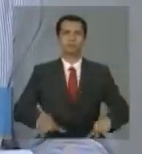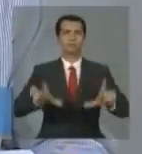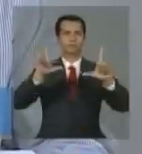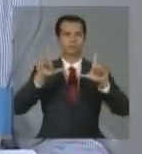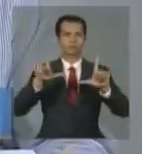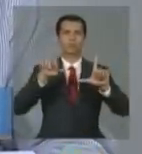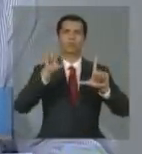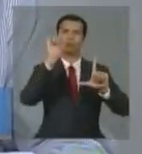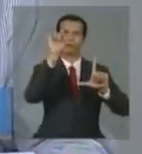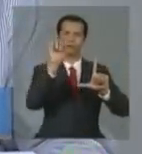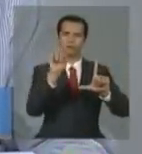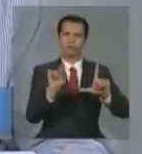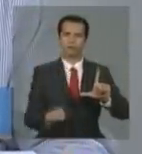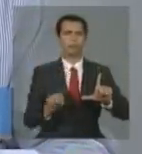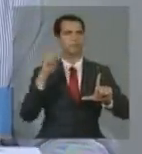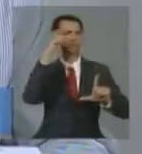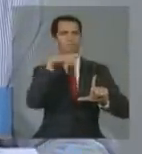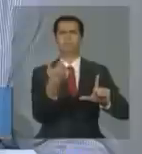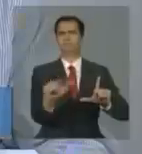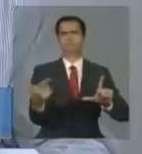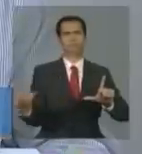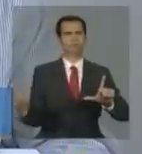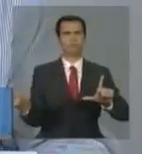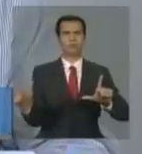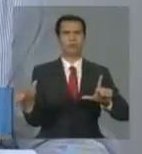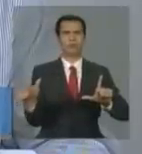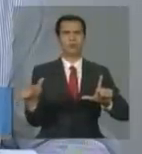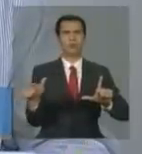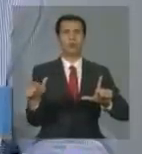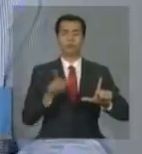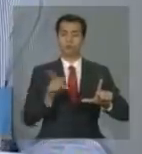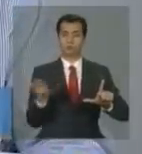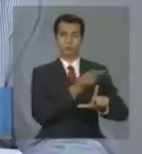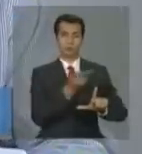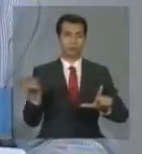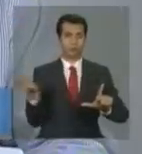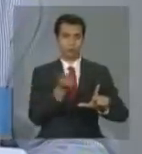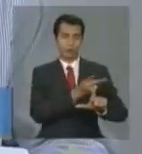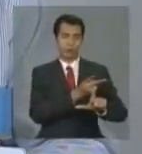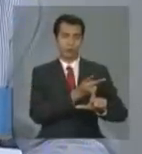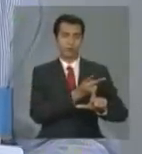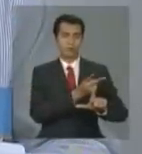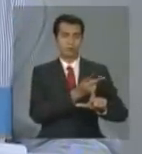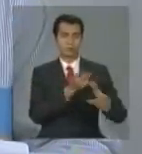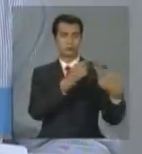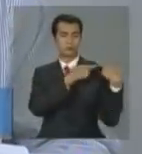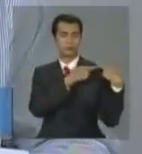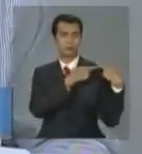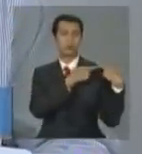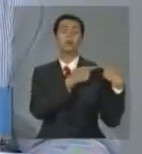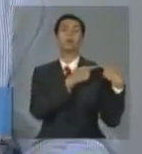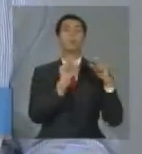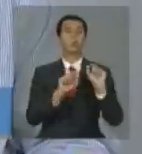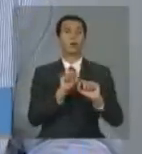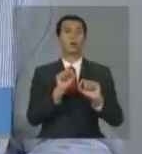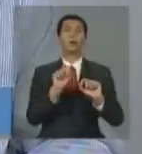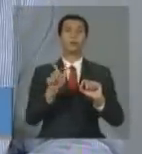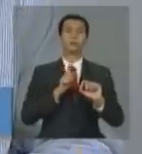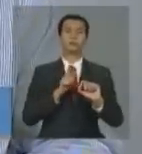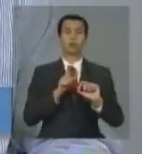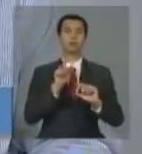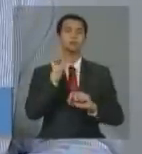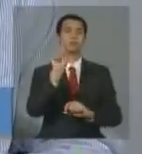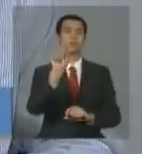de secretário e presidente do conselho, vai aparecer mais uma tela para ele, que é para ele escolher. É nesse momento que ele faz a escolha. Se ele quer ser o